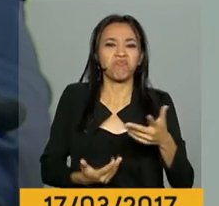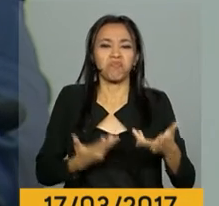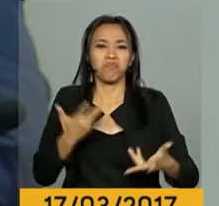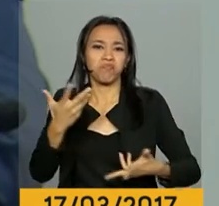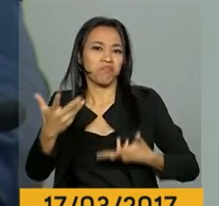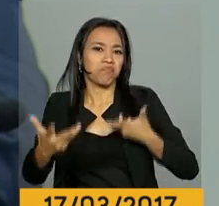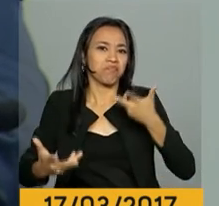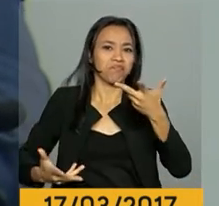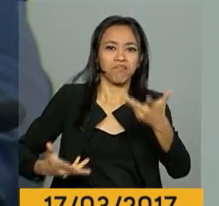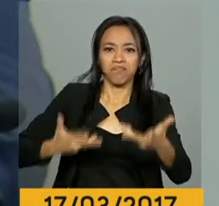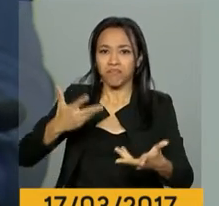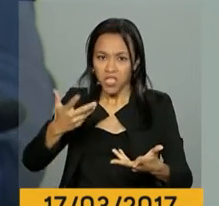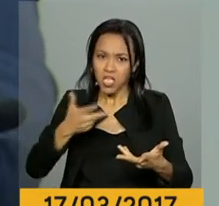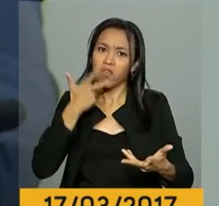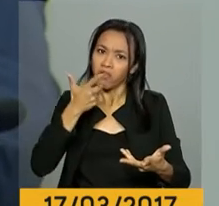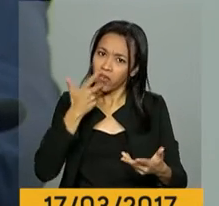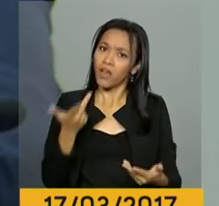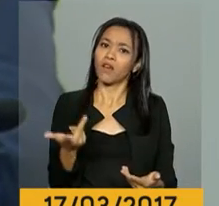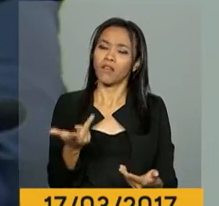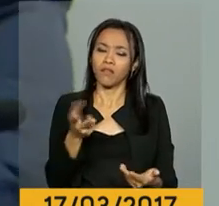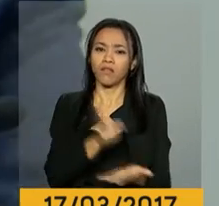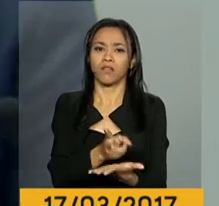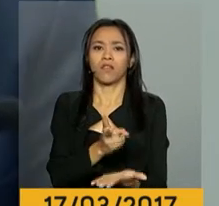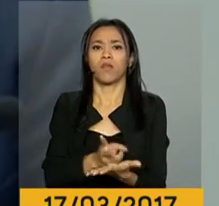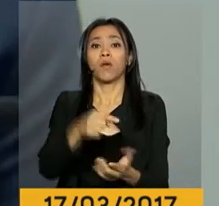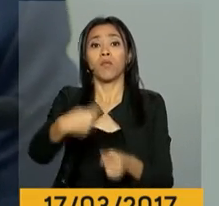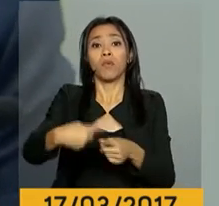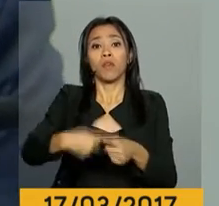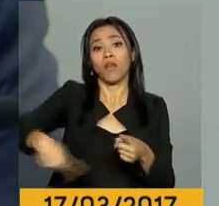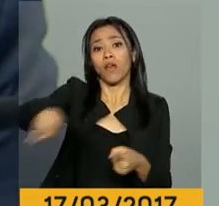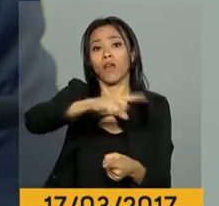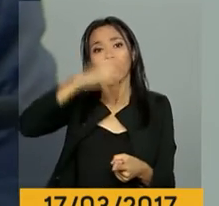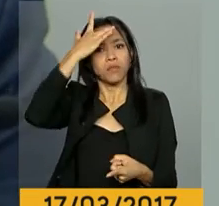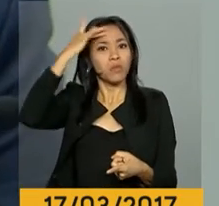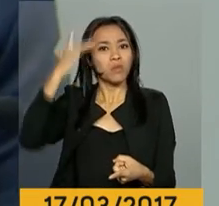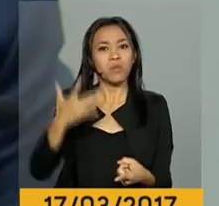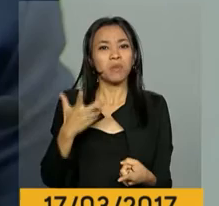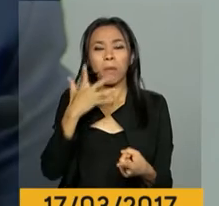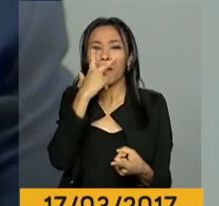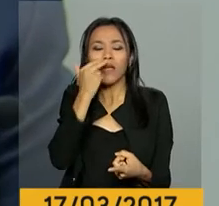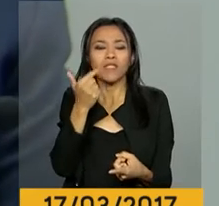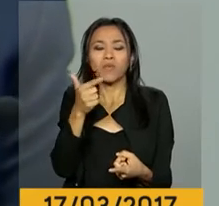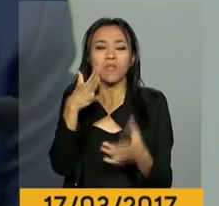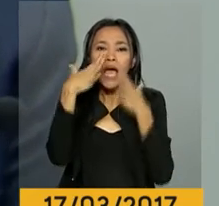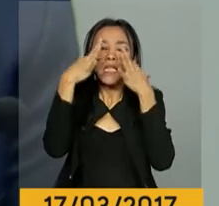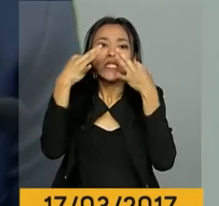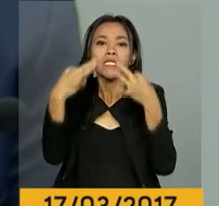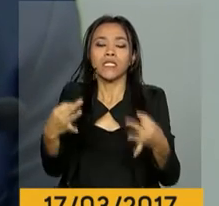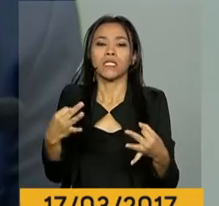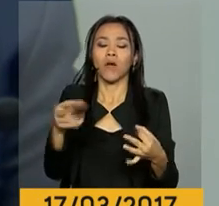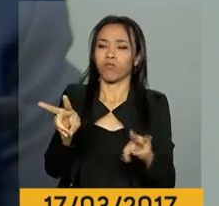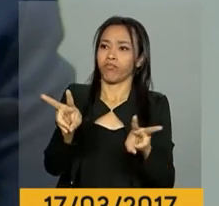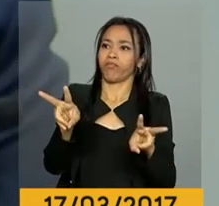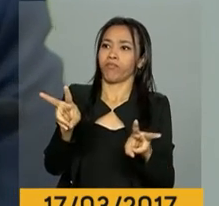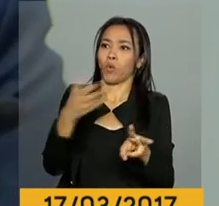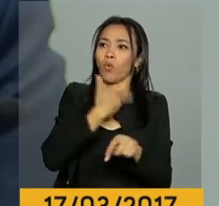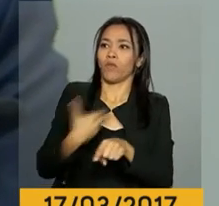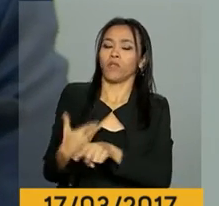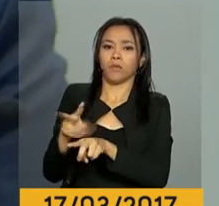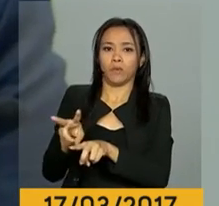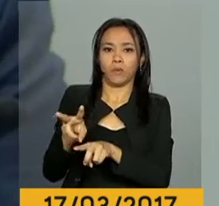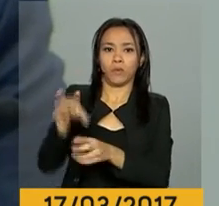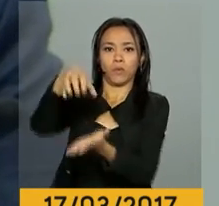palavra que eu digo com muita, muita ênfase, porque as pessoas não prestam muita atenção às instituições. As instituições vão